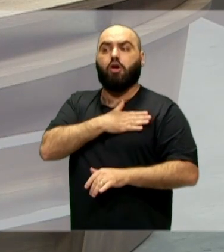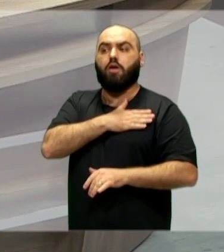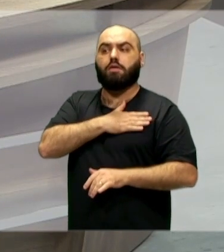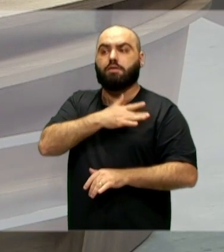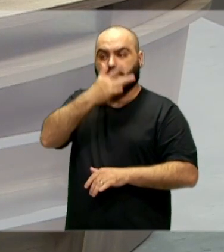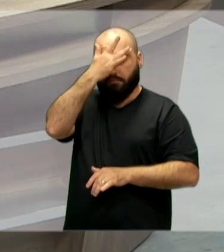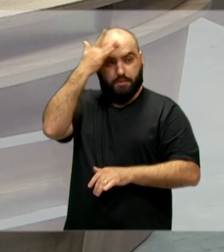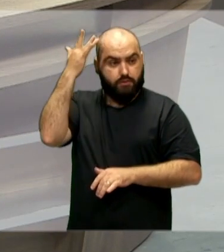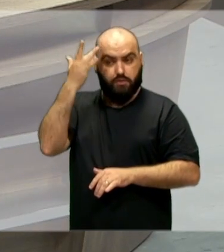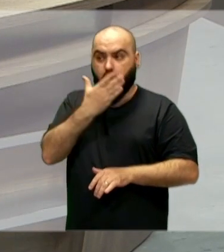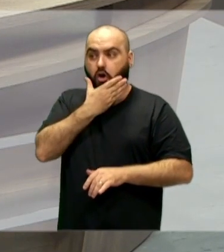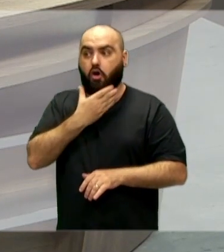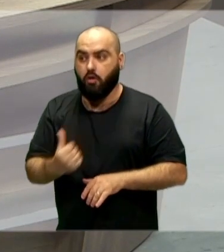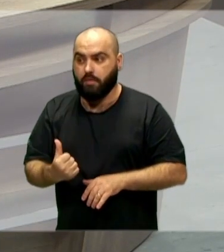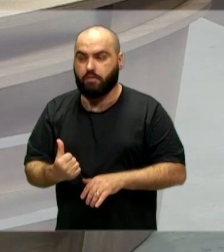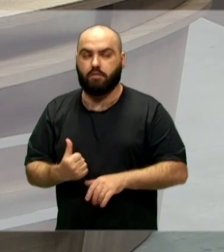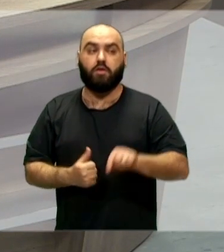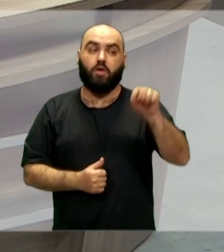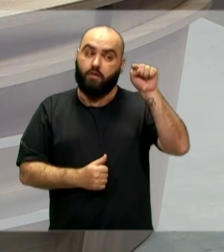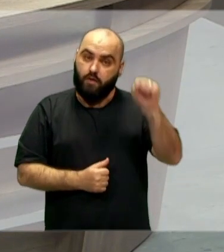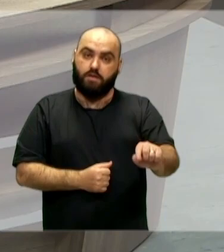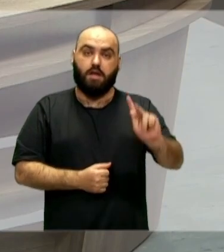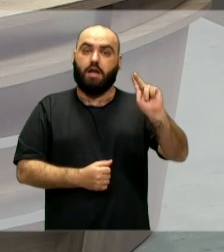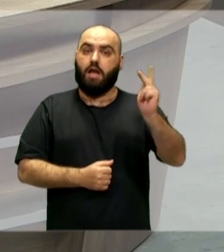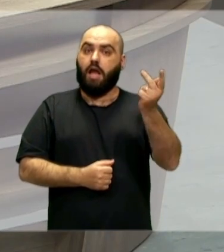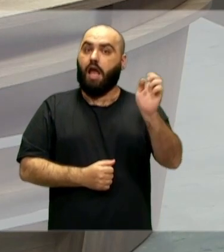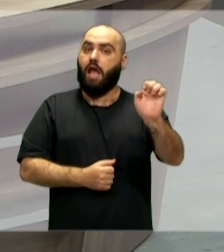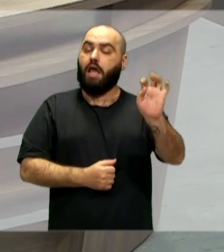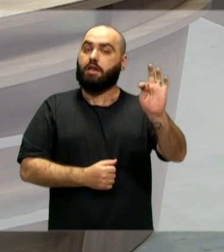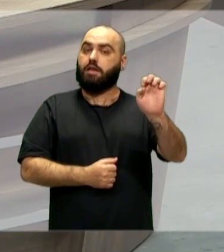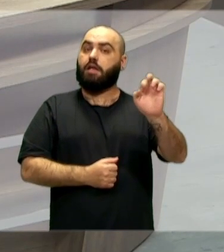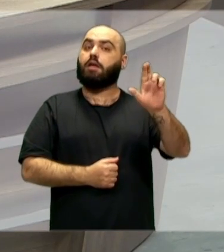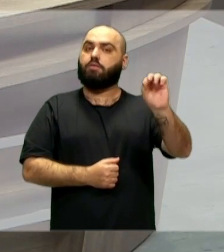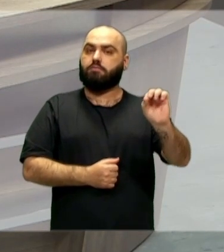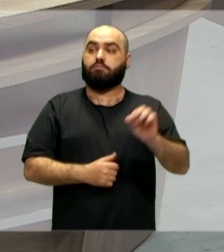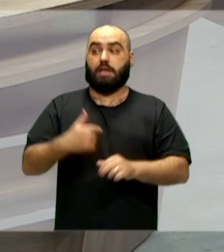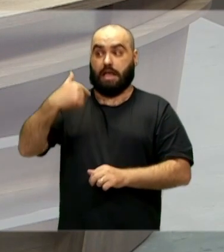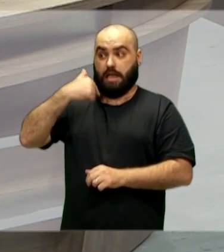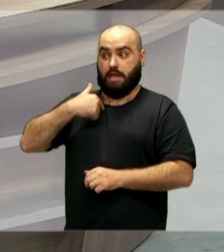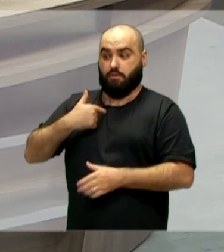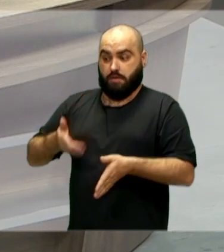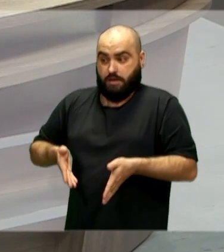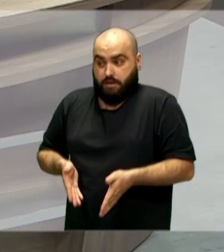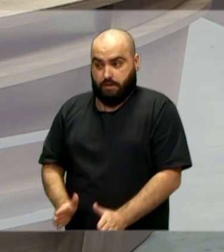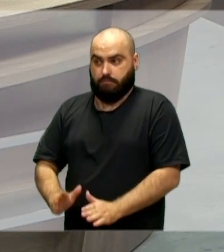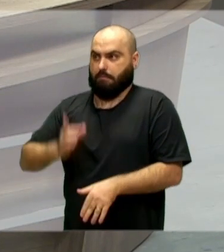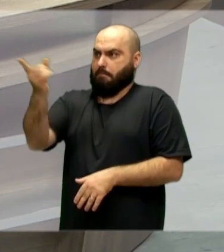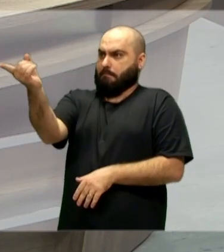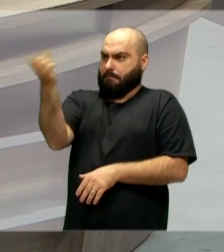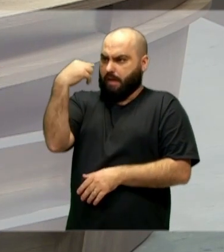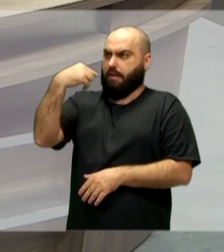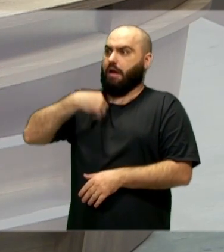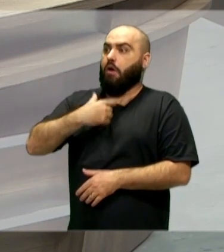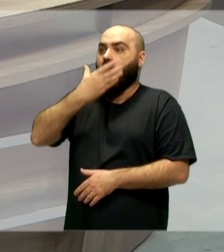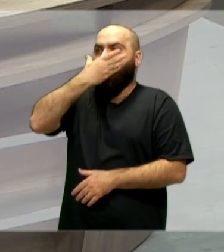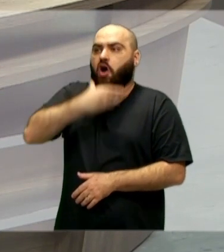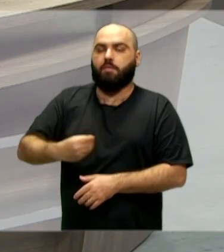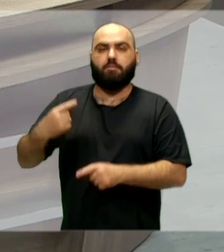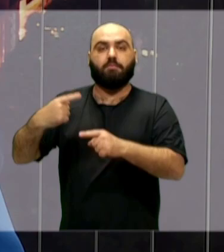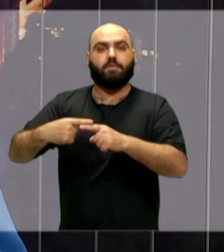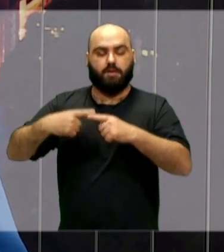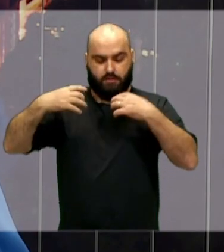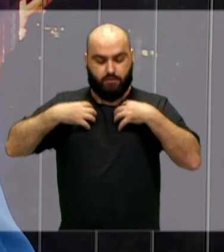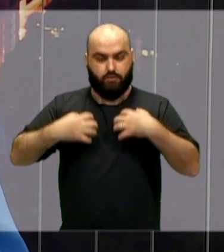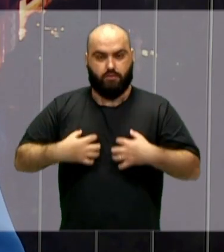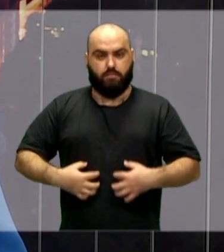por homens, né? Então você é heterossexual. Eu, quando nasci, foi imposto que eu seria um homem, por causa do corpo que eu vim.